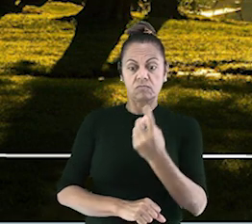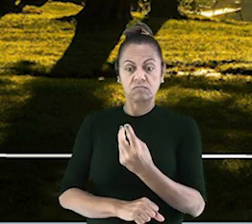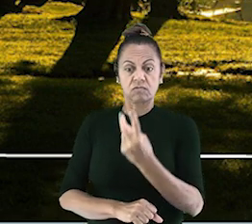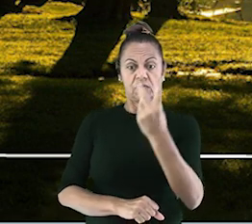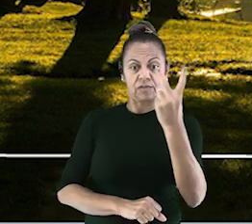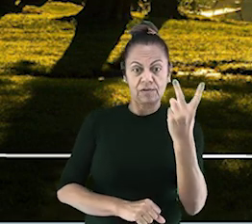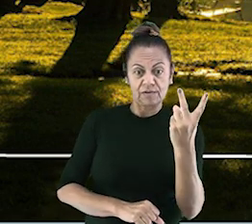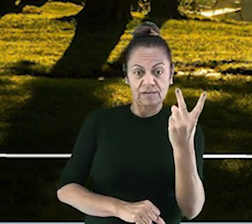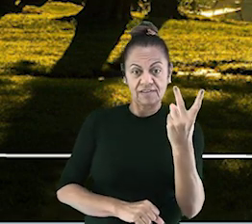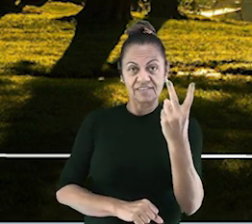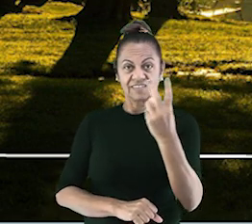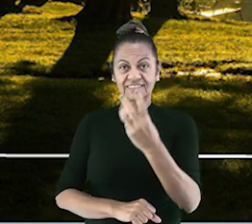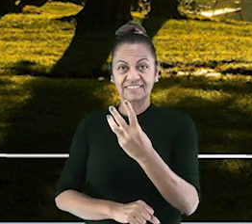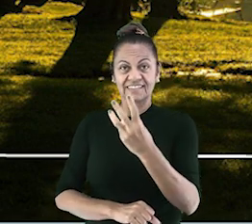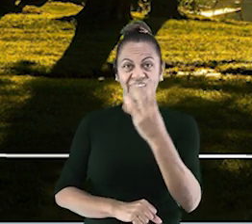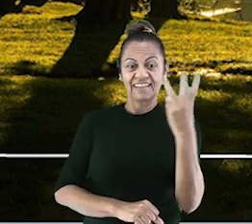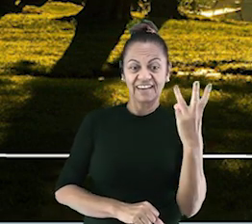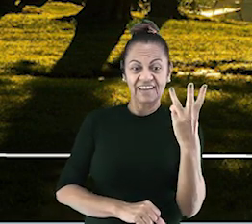Conte comigo, hein?